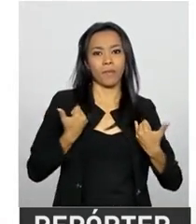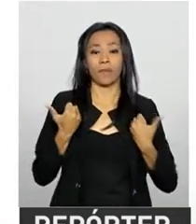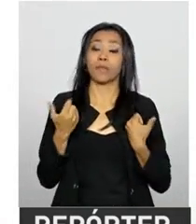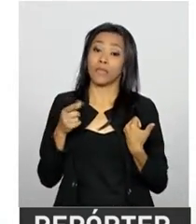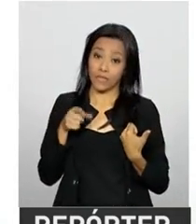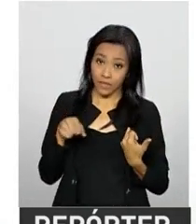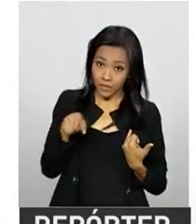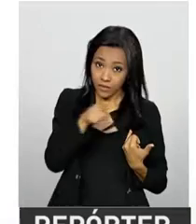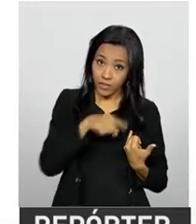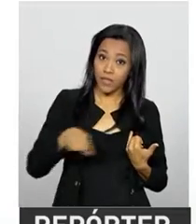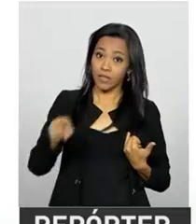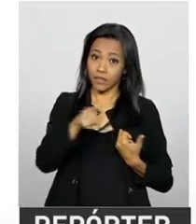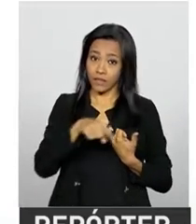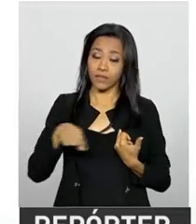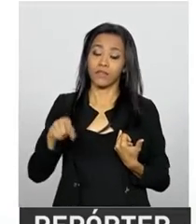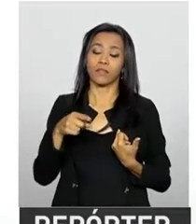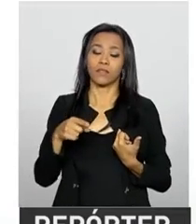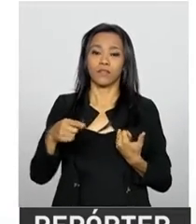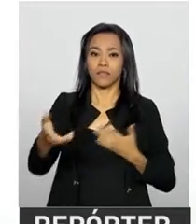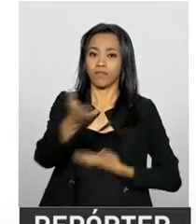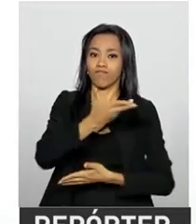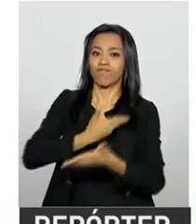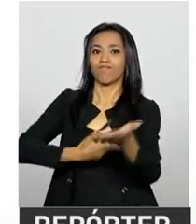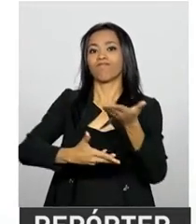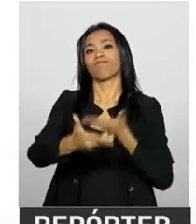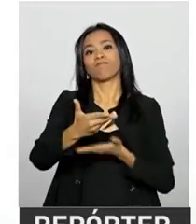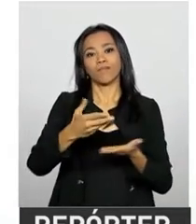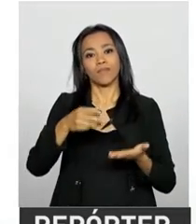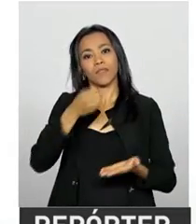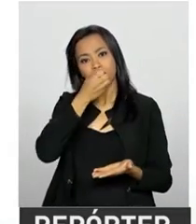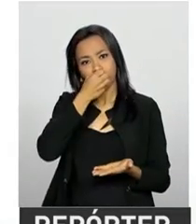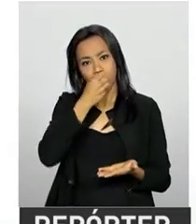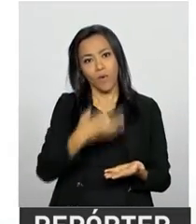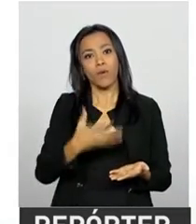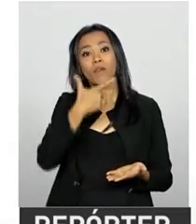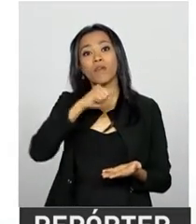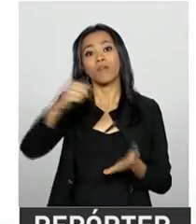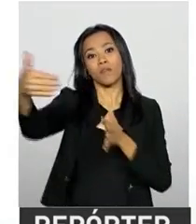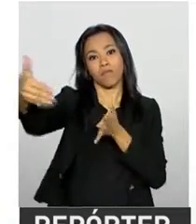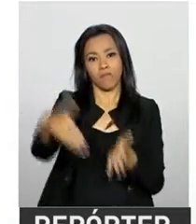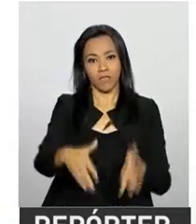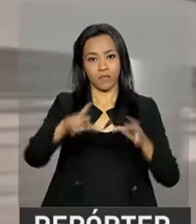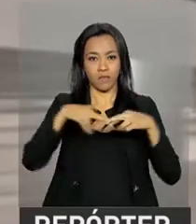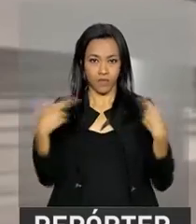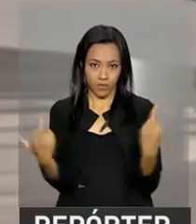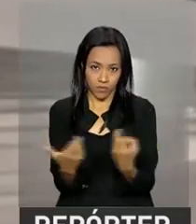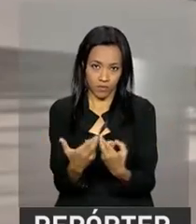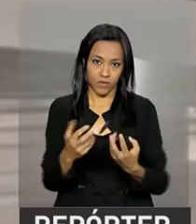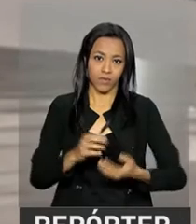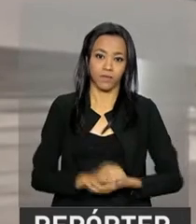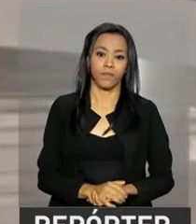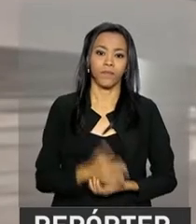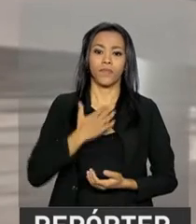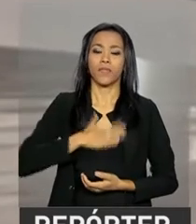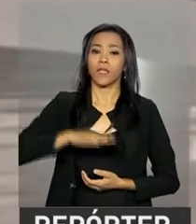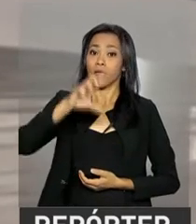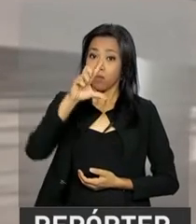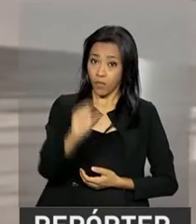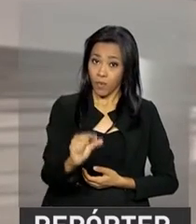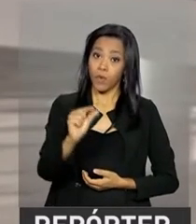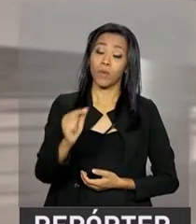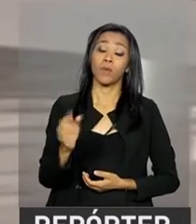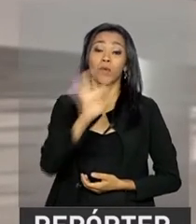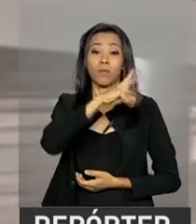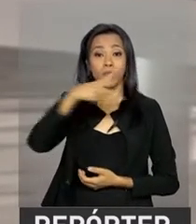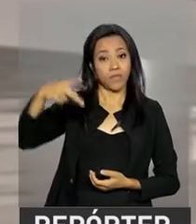para aqueles que têm comparecido a estas reuniões. E daqui a pouco o presidente Michel Temer